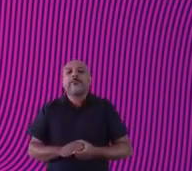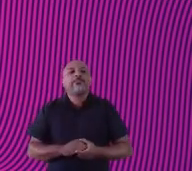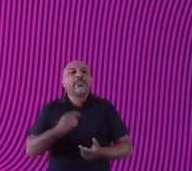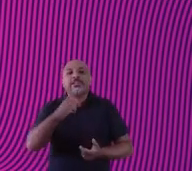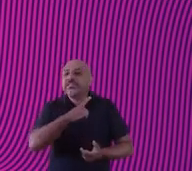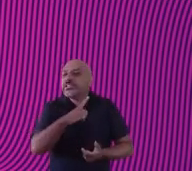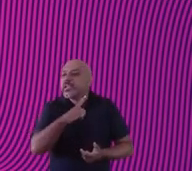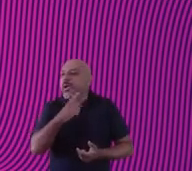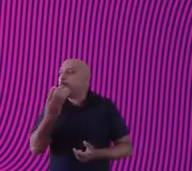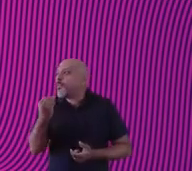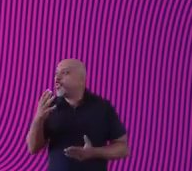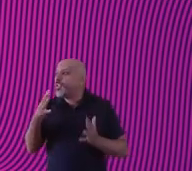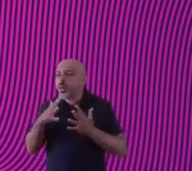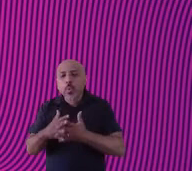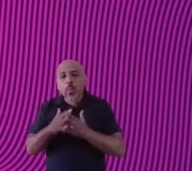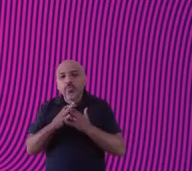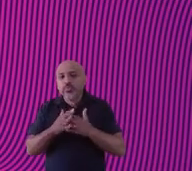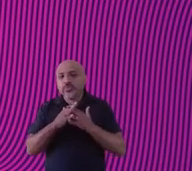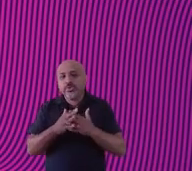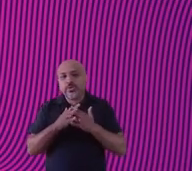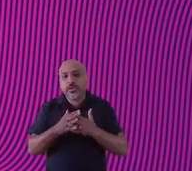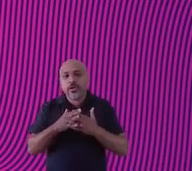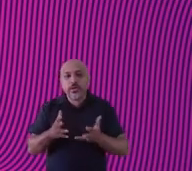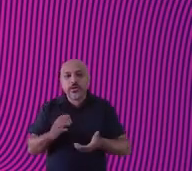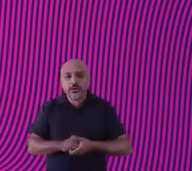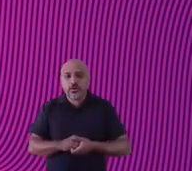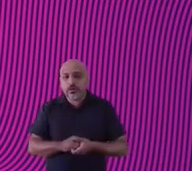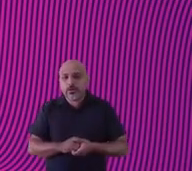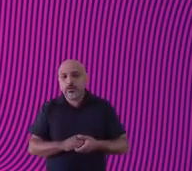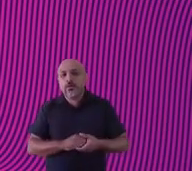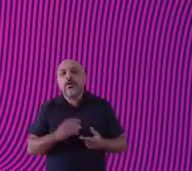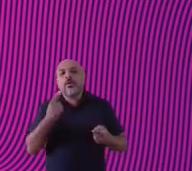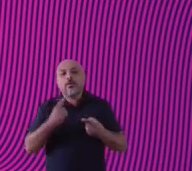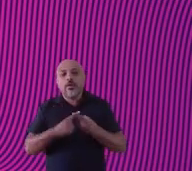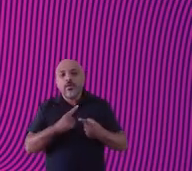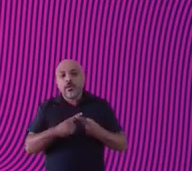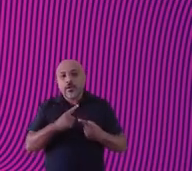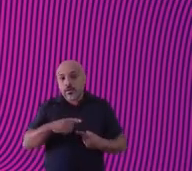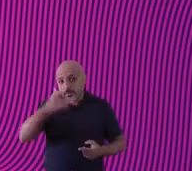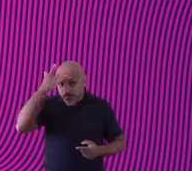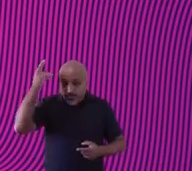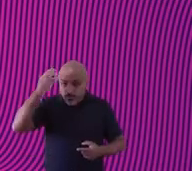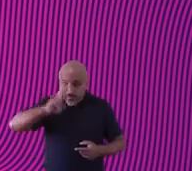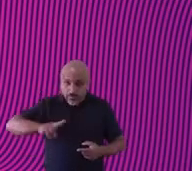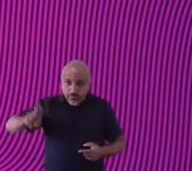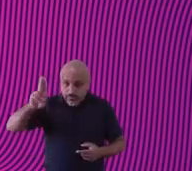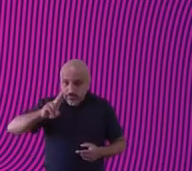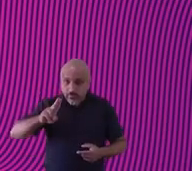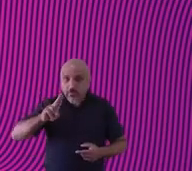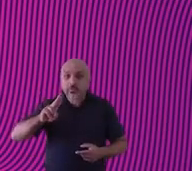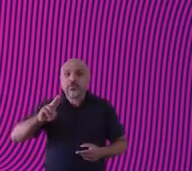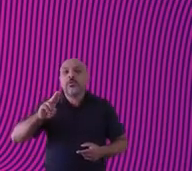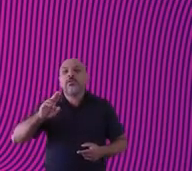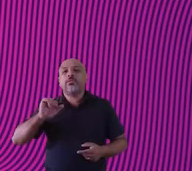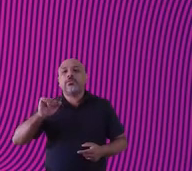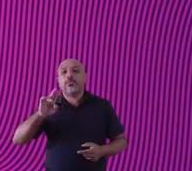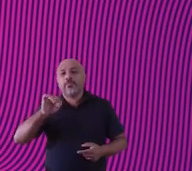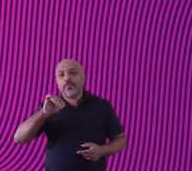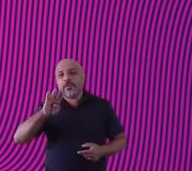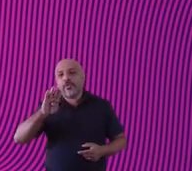Muita confusão nossa Essa é a porque as pessoas usavam vocês vão Y isoladamente